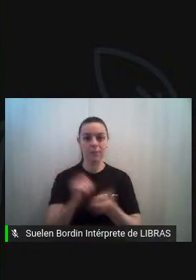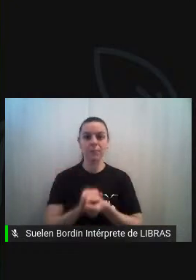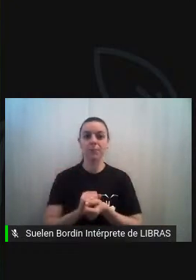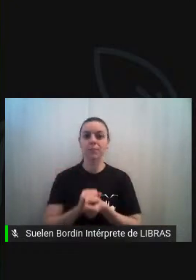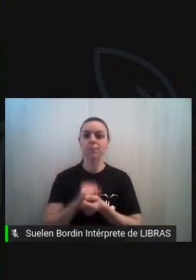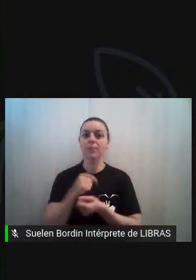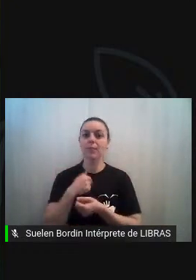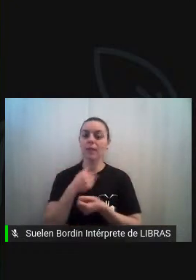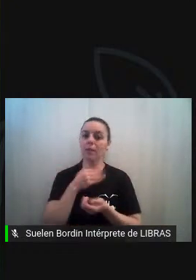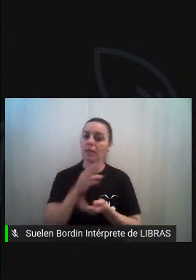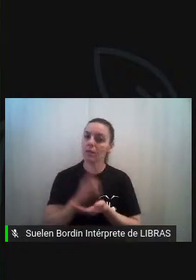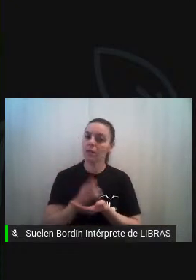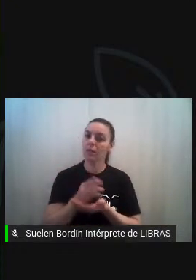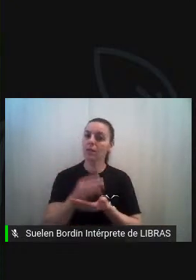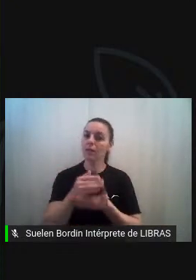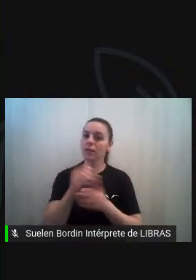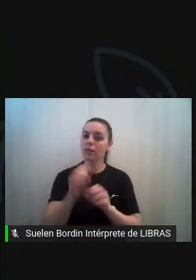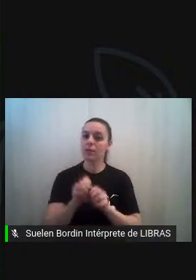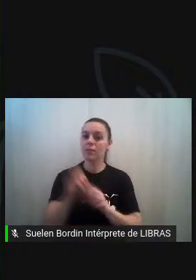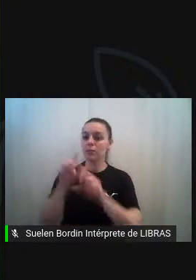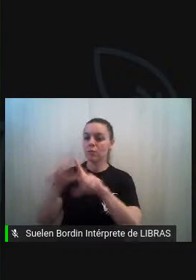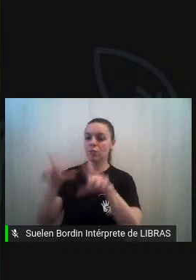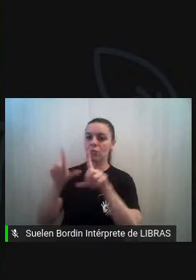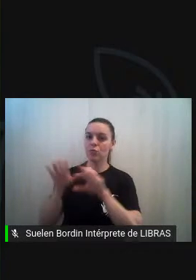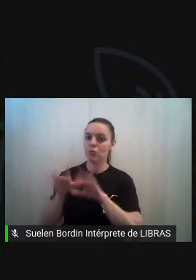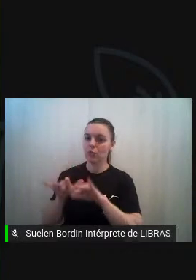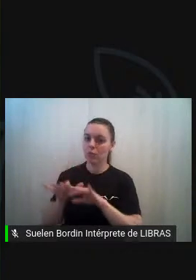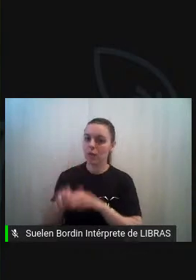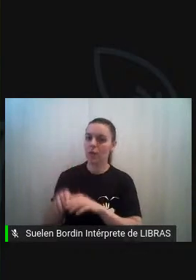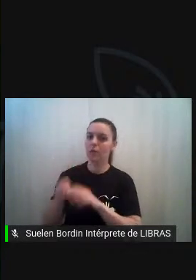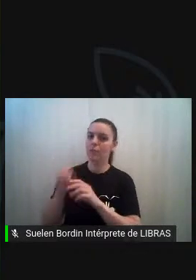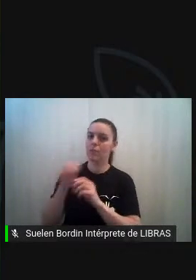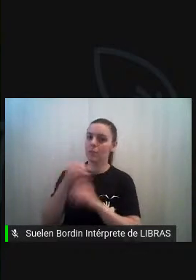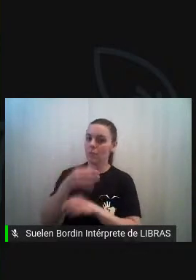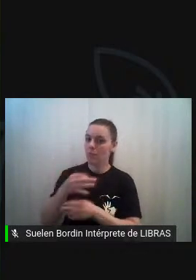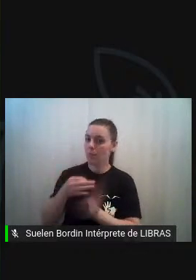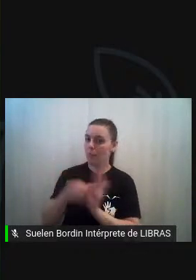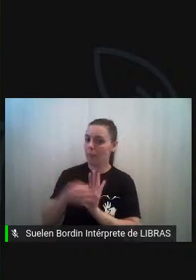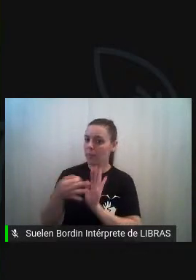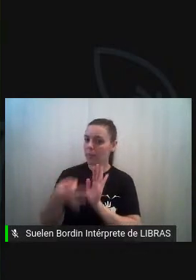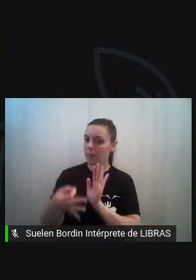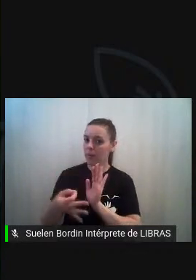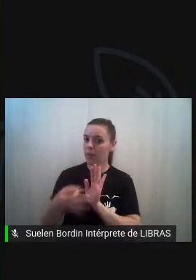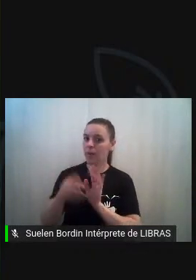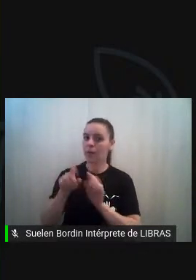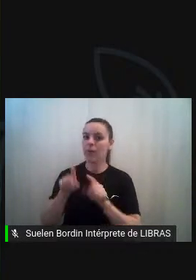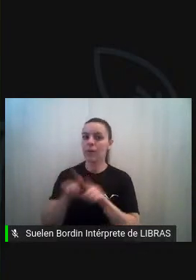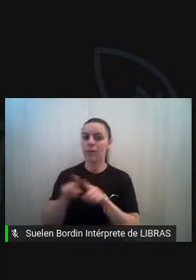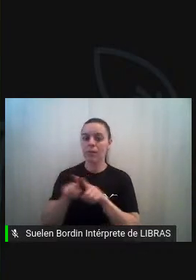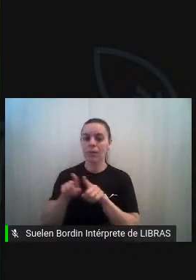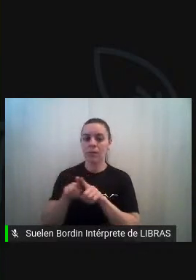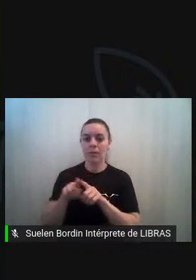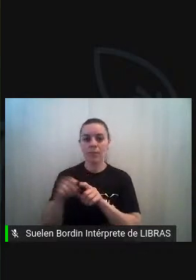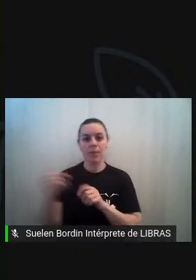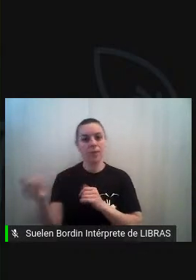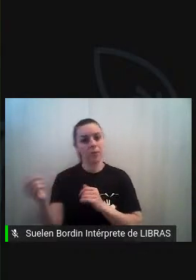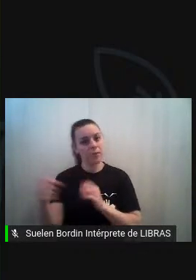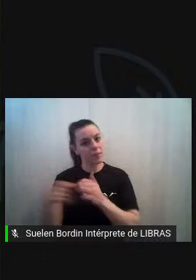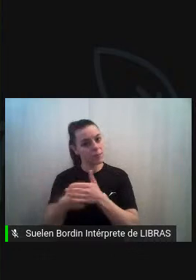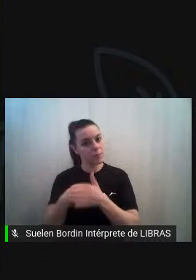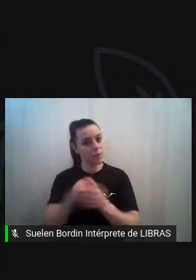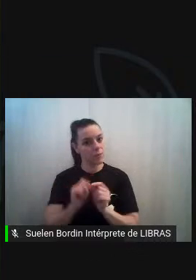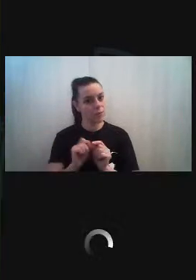está acompanhando a gente pelo chat pode colocar ali comentários que depois a gente traz para as meninas aqui. E eu vou